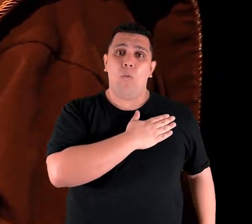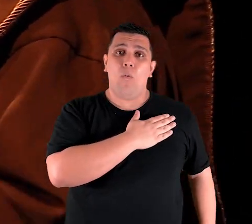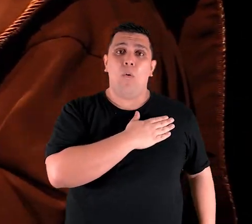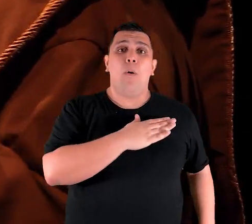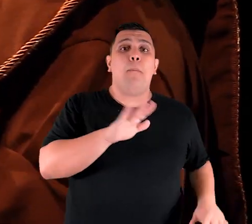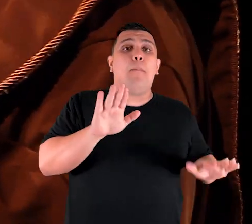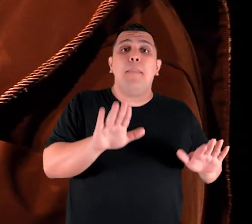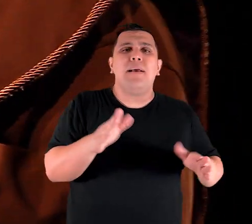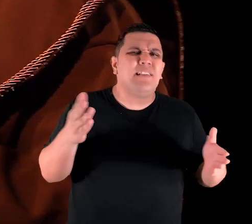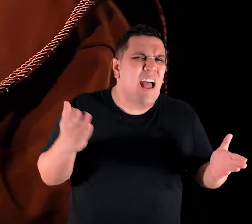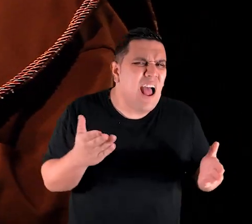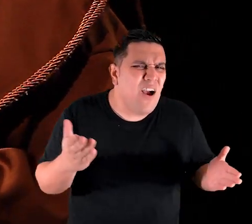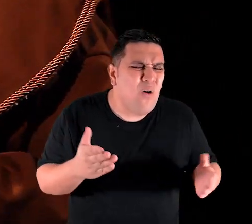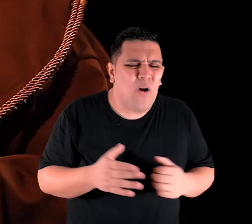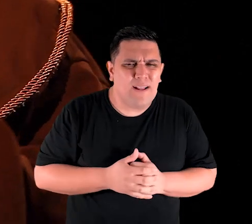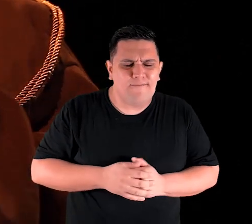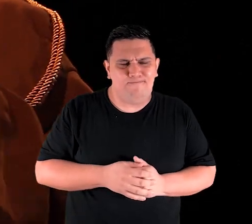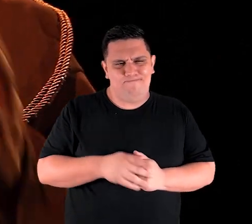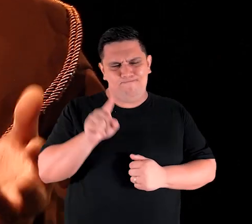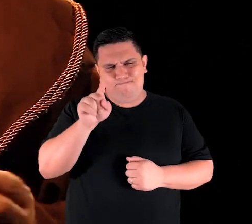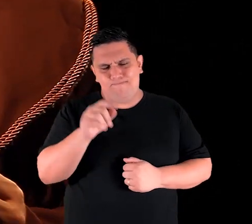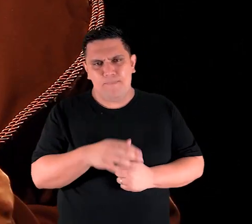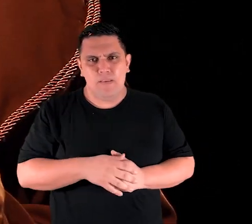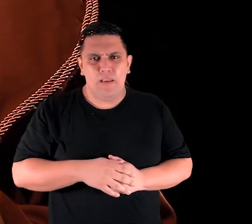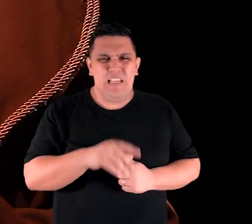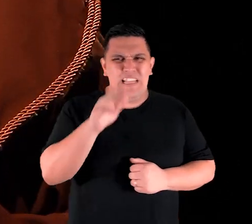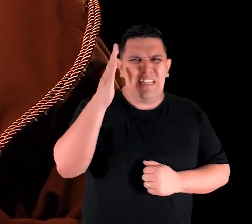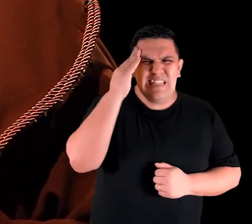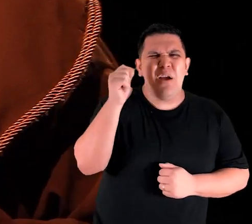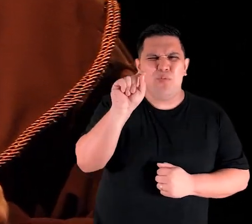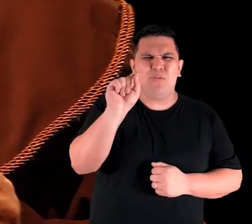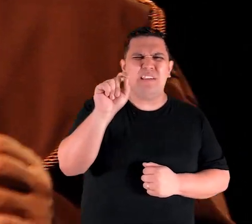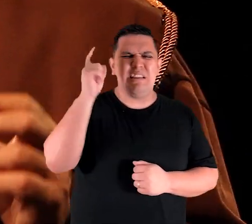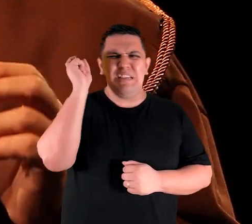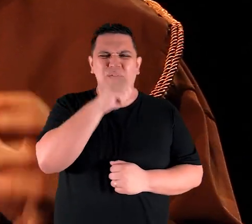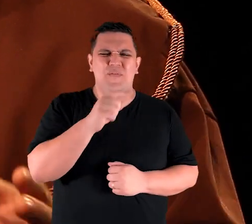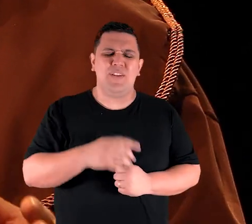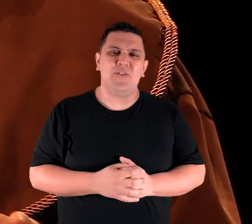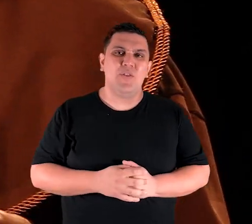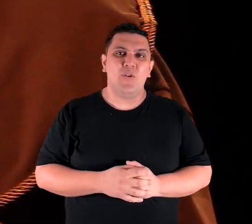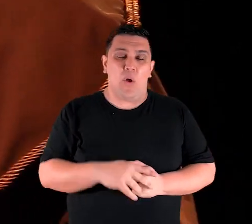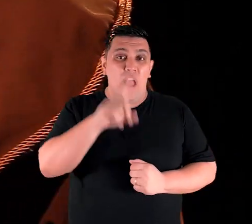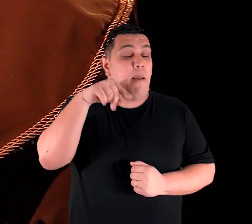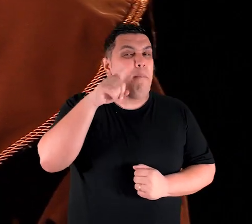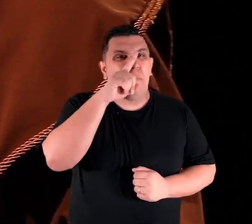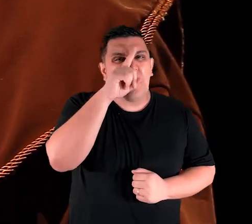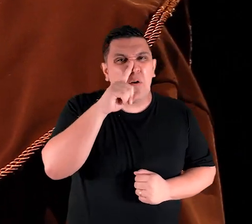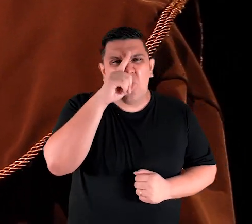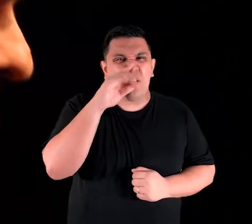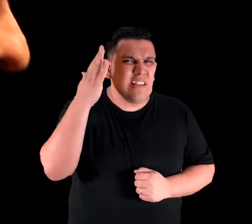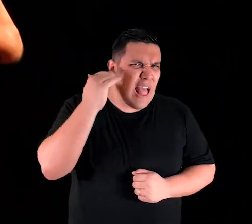Agora, sabe o que é temerário? O que é perigoso?